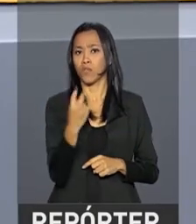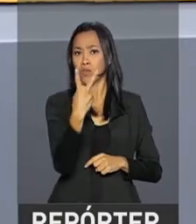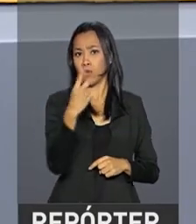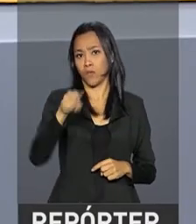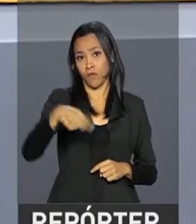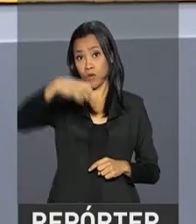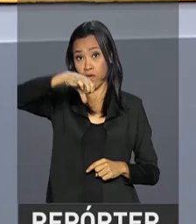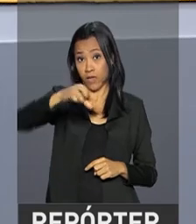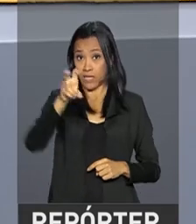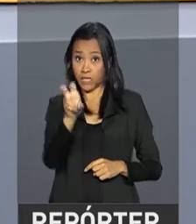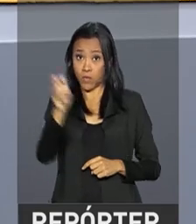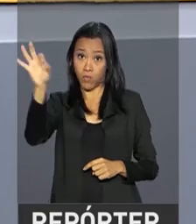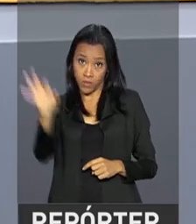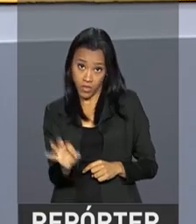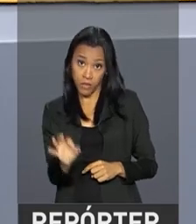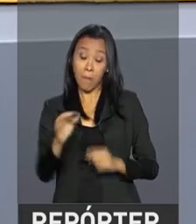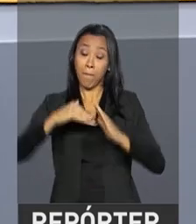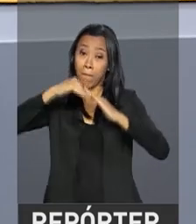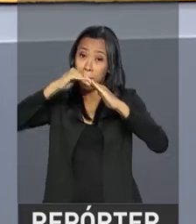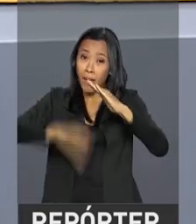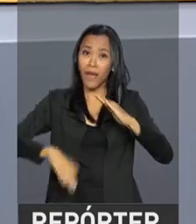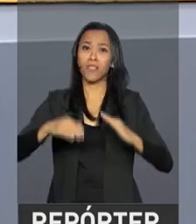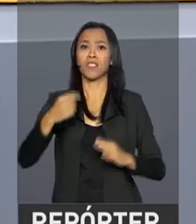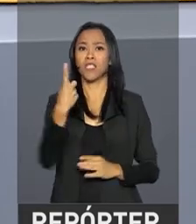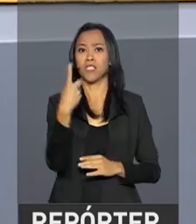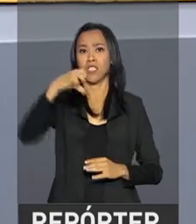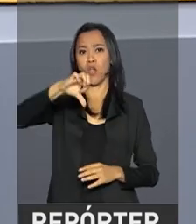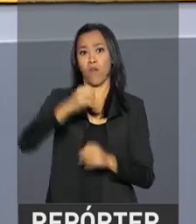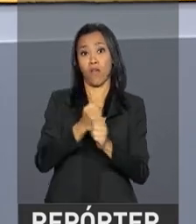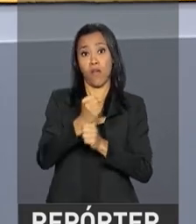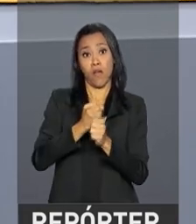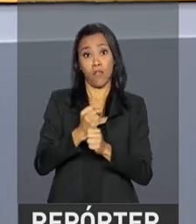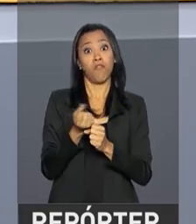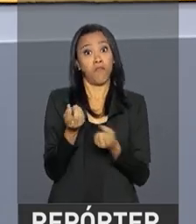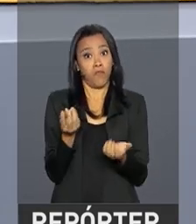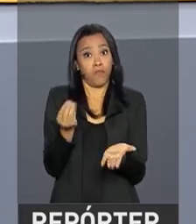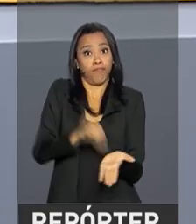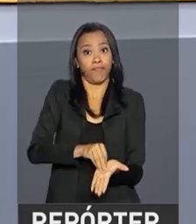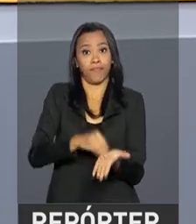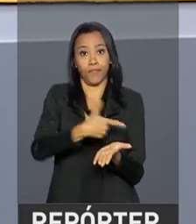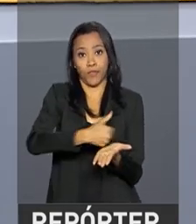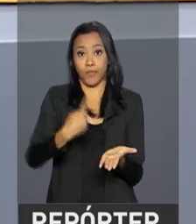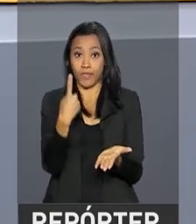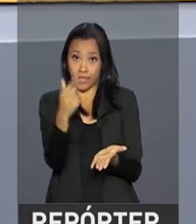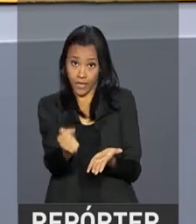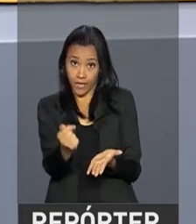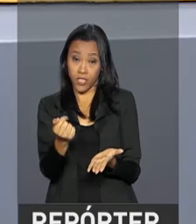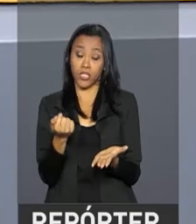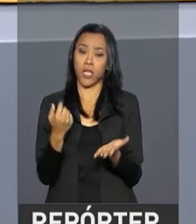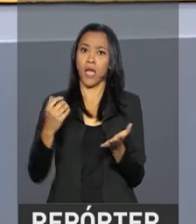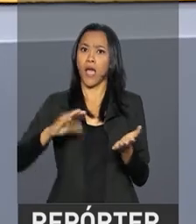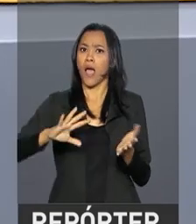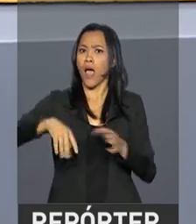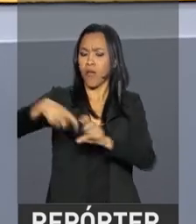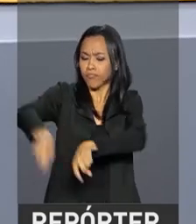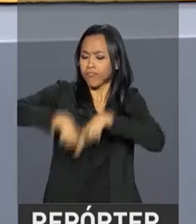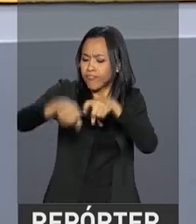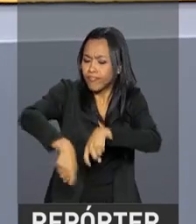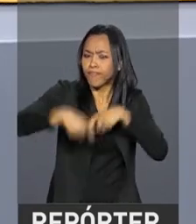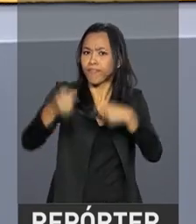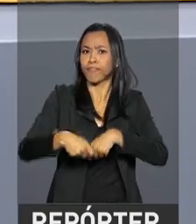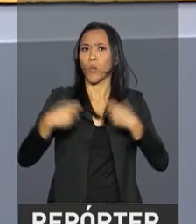a mais baixa em 19 anos foi registrado em 2017 a super safra agrícola ea queda no preço de alimentos